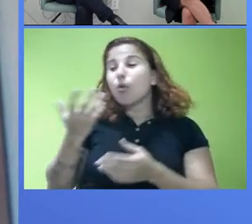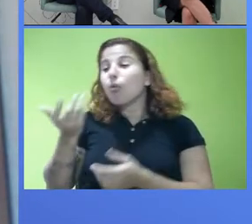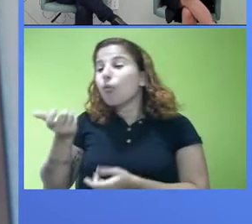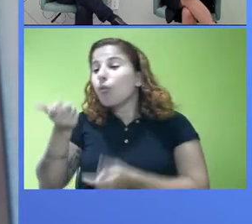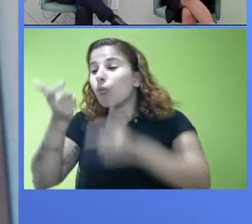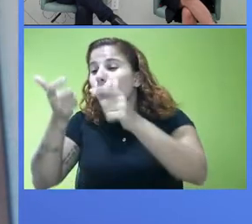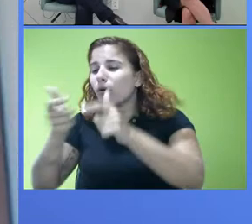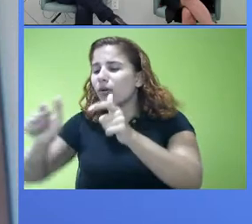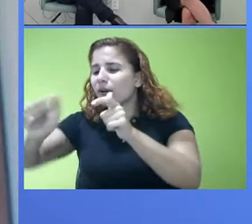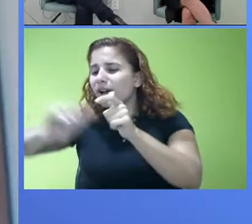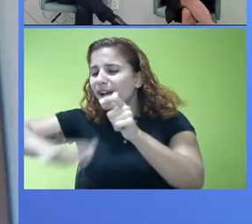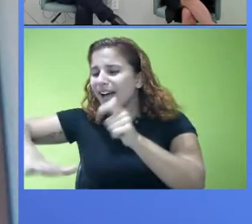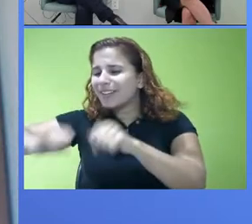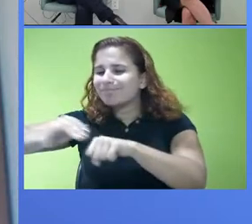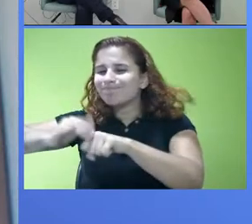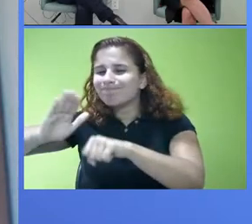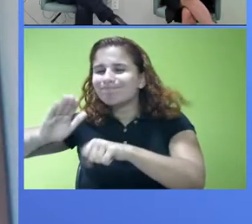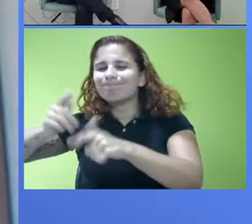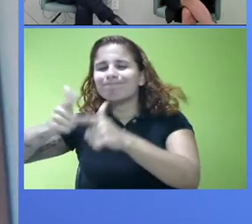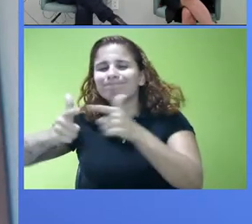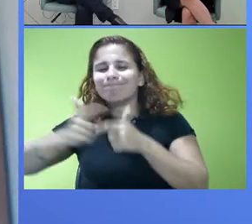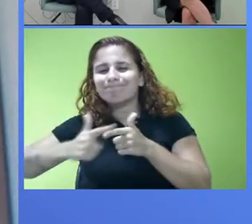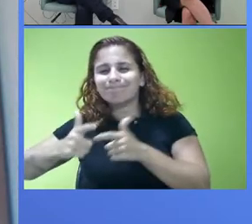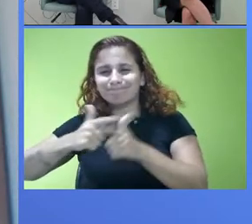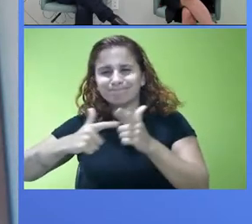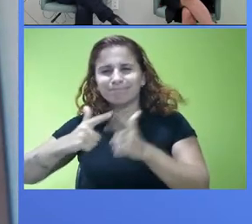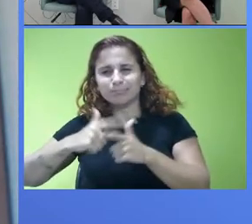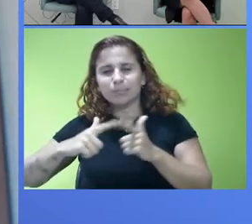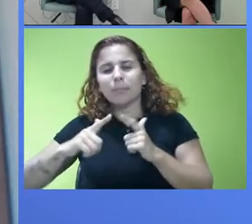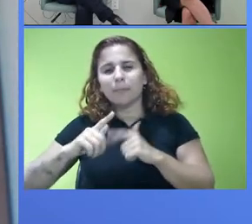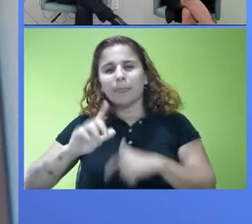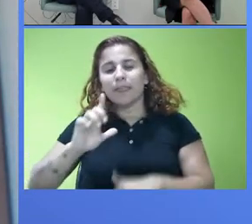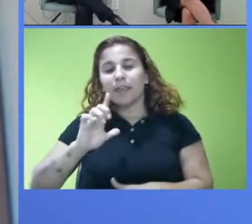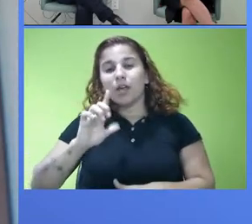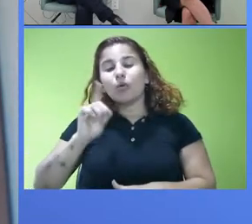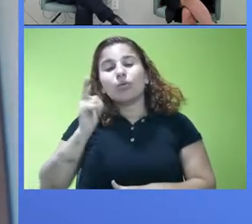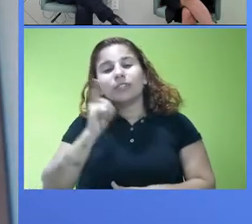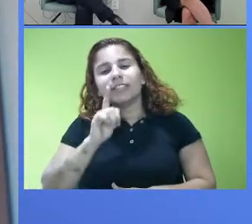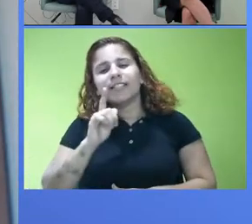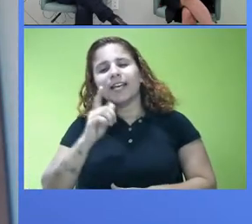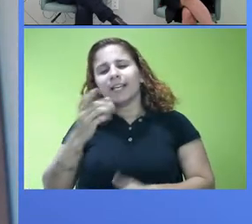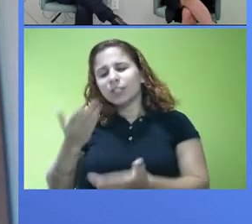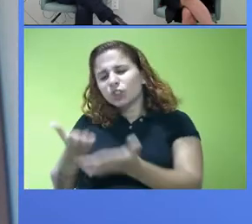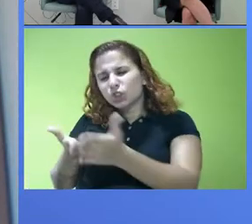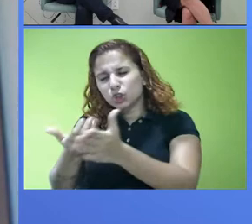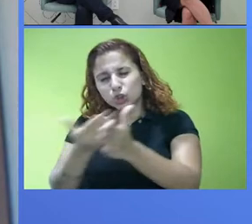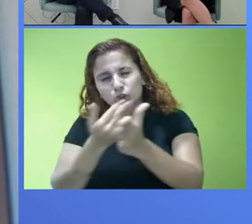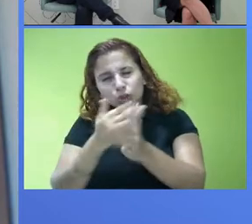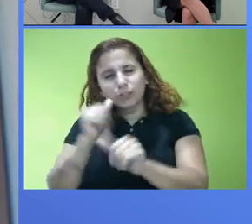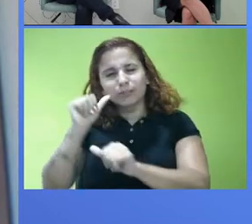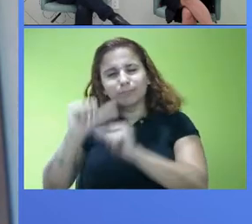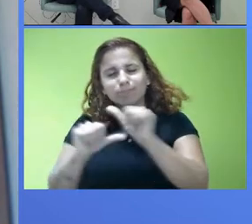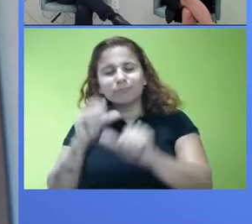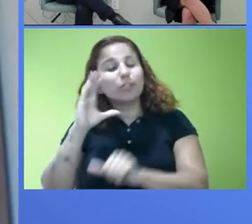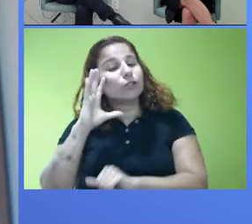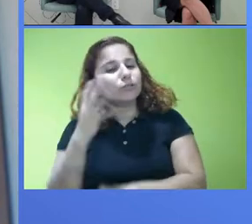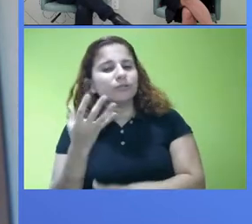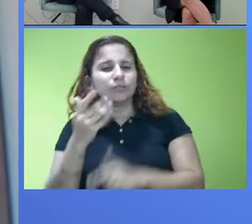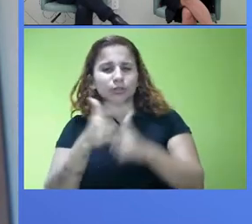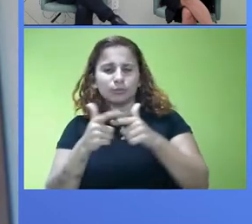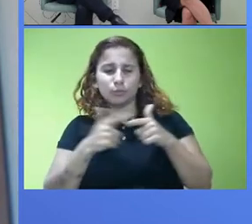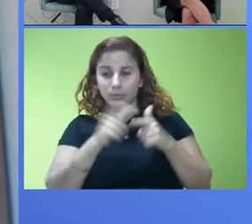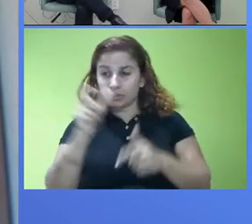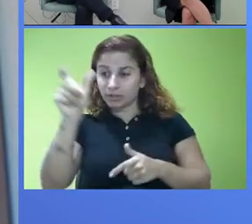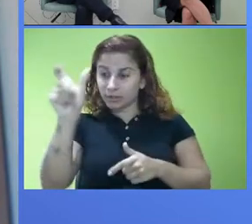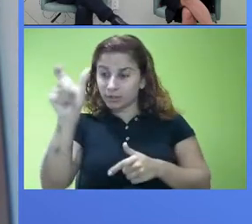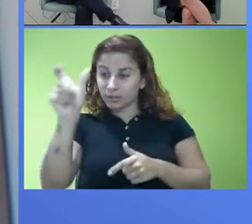ser feito dali para que sejam removidas as barreiras, inclusive para que essa pessoa consiga ter condições de